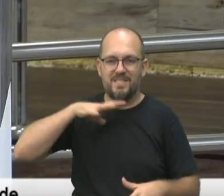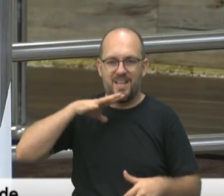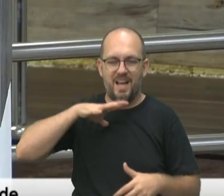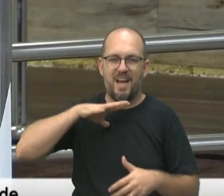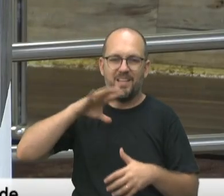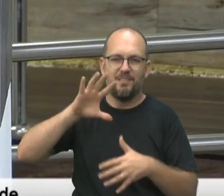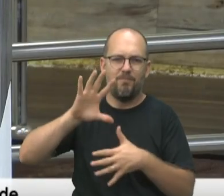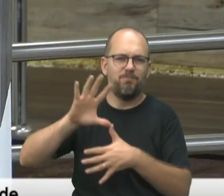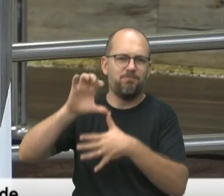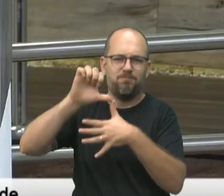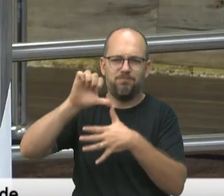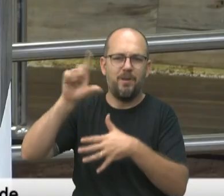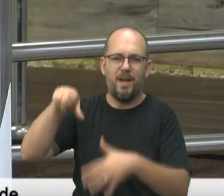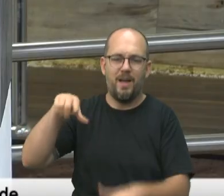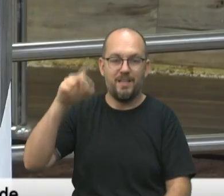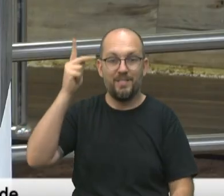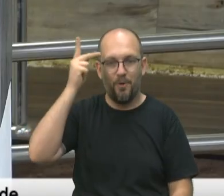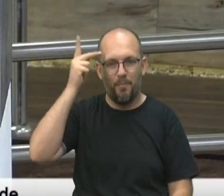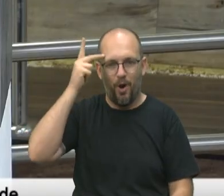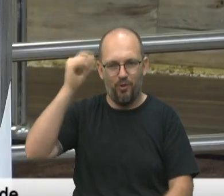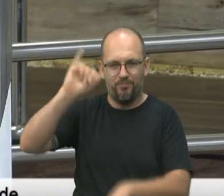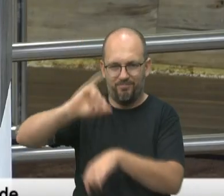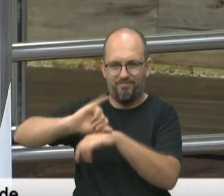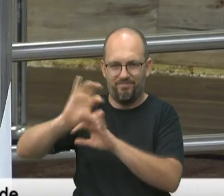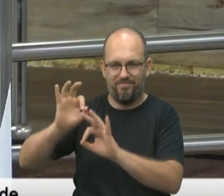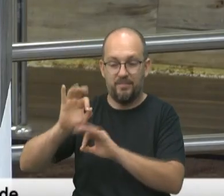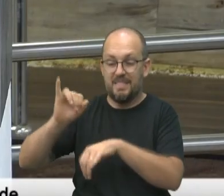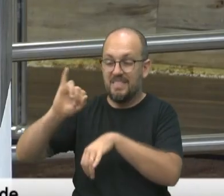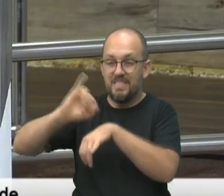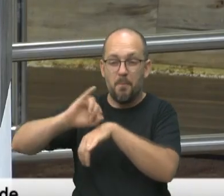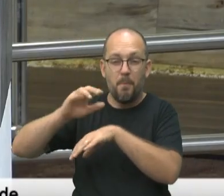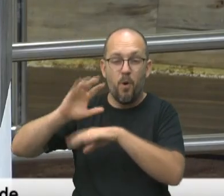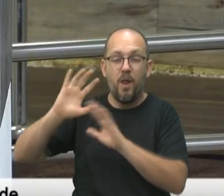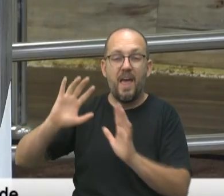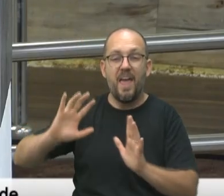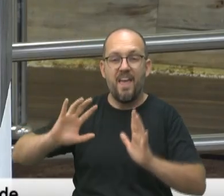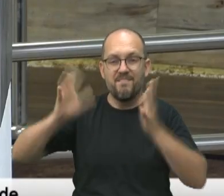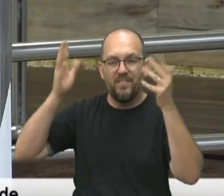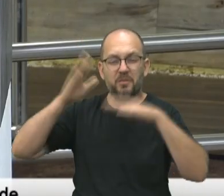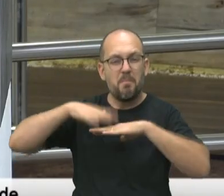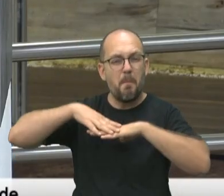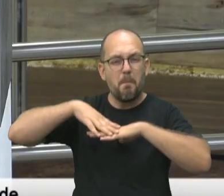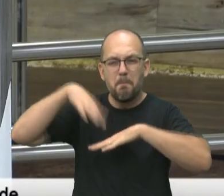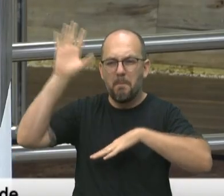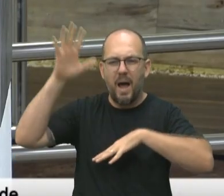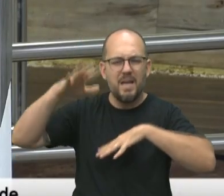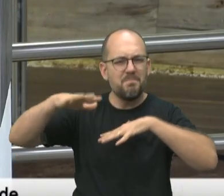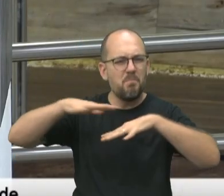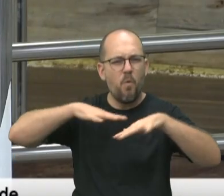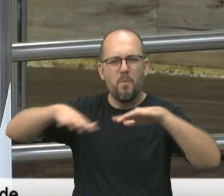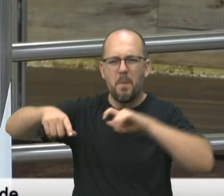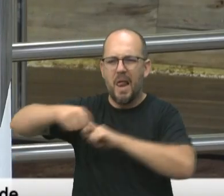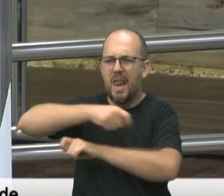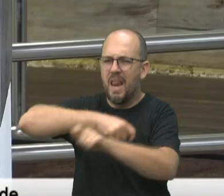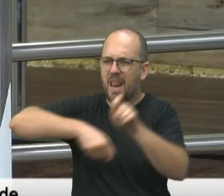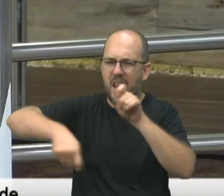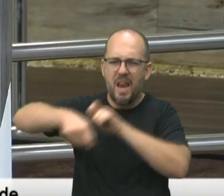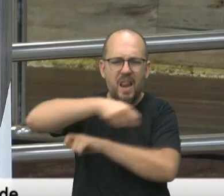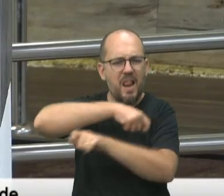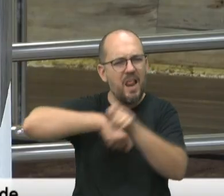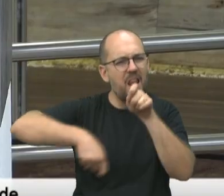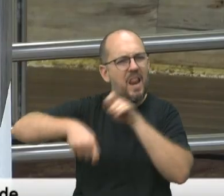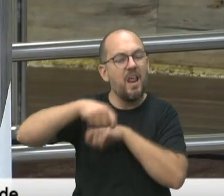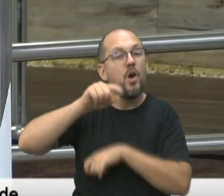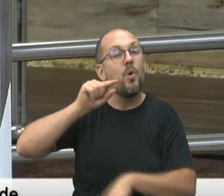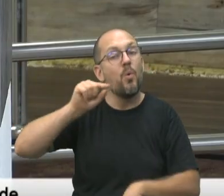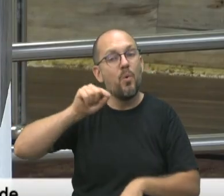São Paulo, e a cidade de São Paulo, um dos eventos que mais movimenta a economia da cidade de São Paulo